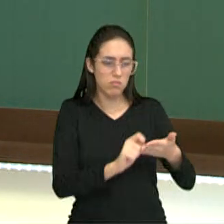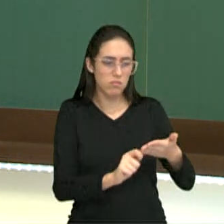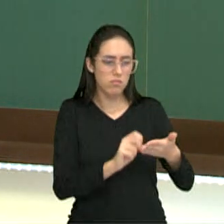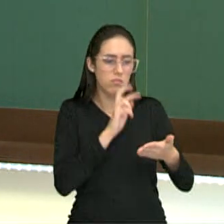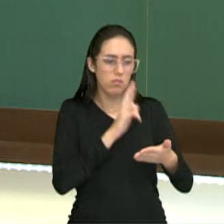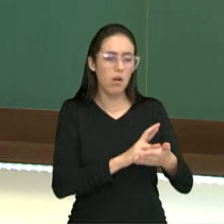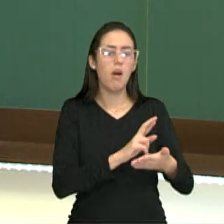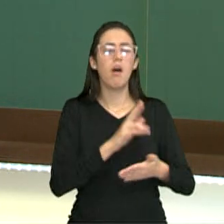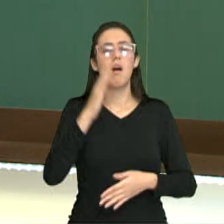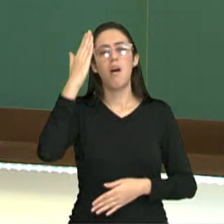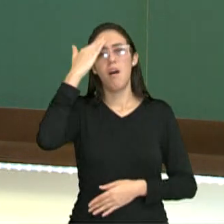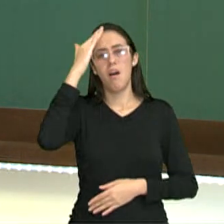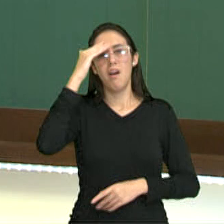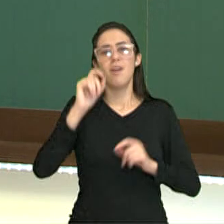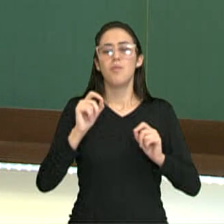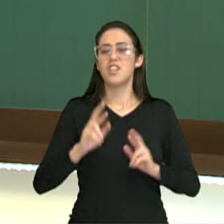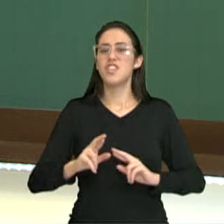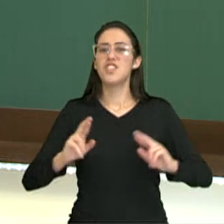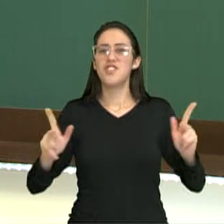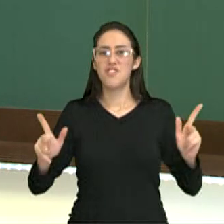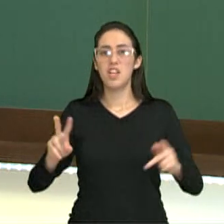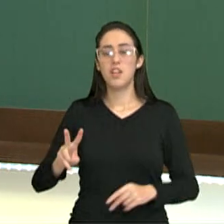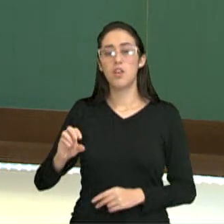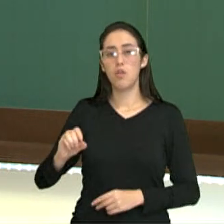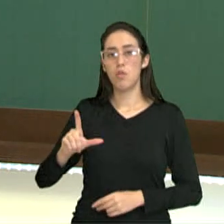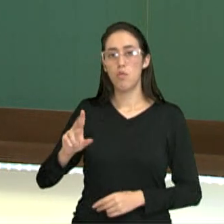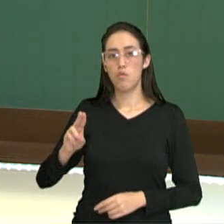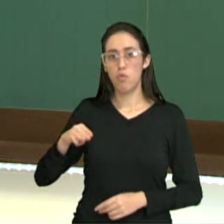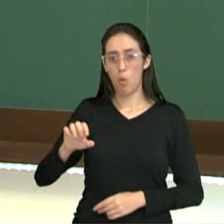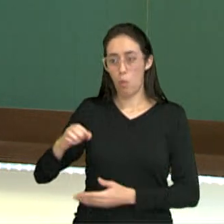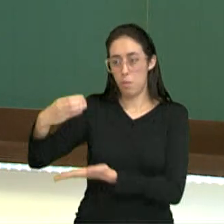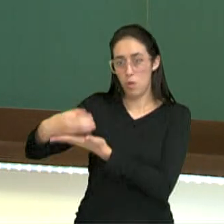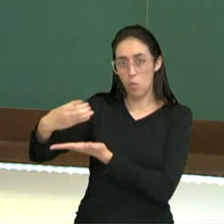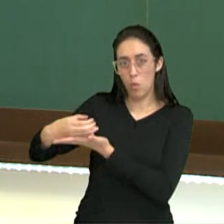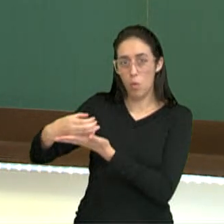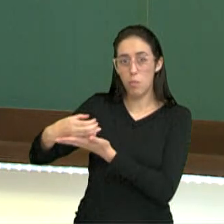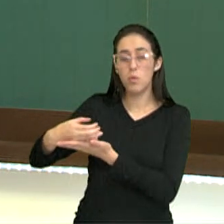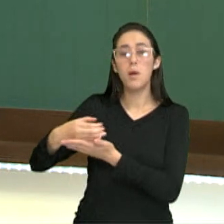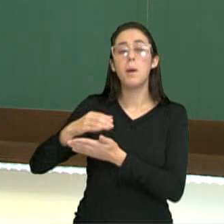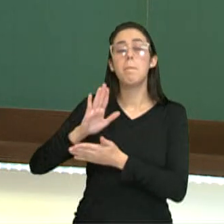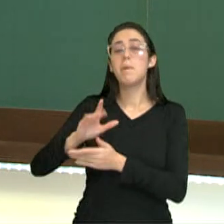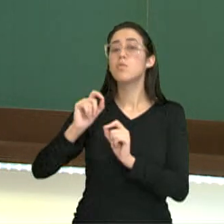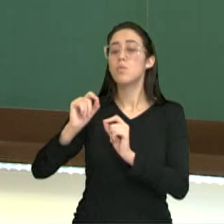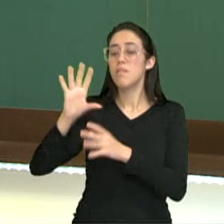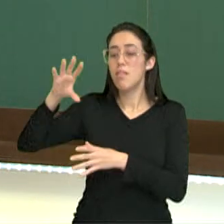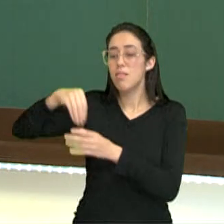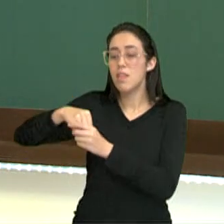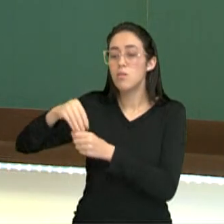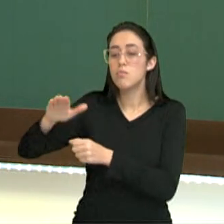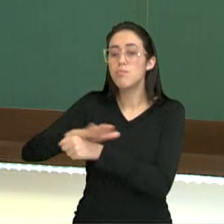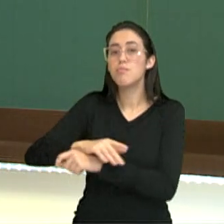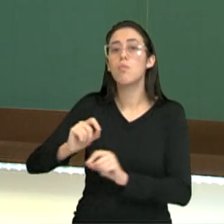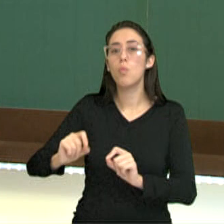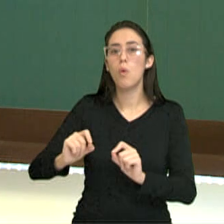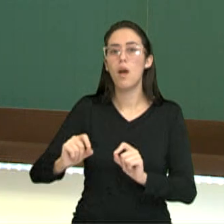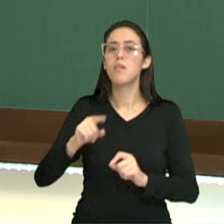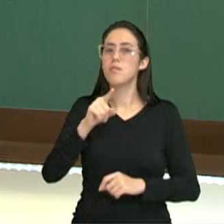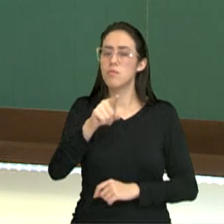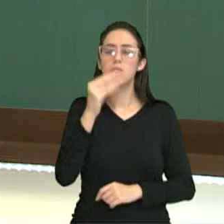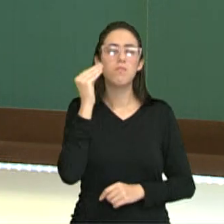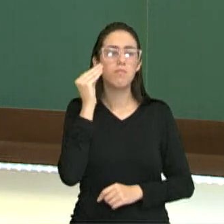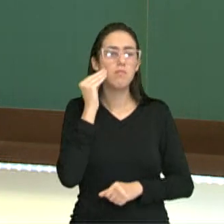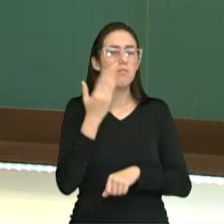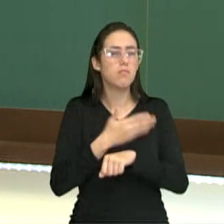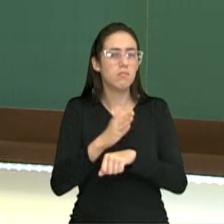diferença entre o volume do sólido, o volume no caso do copo, e qual a capacidade dele. Isso daqui é uma mão na massa, sugestão